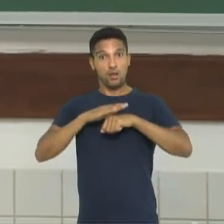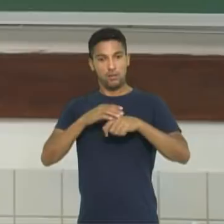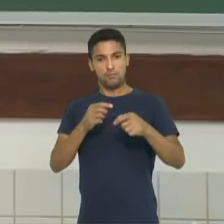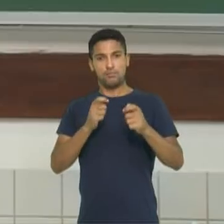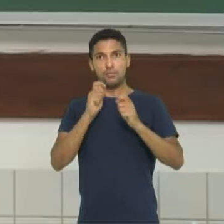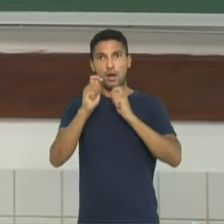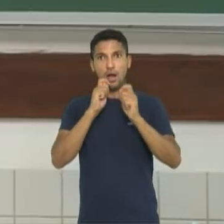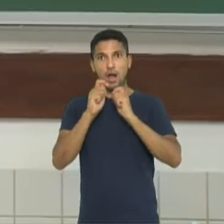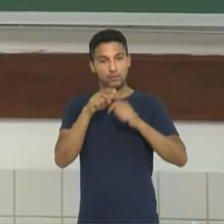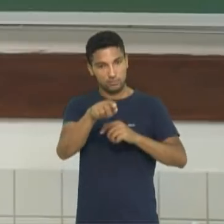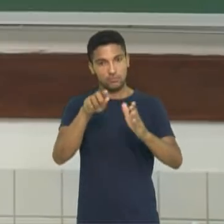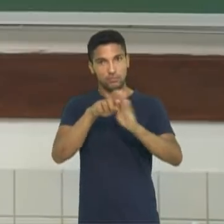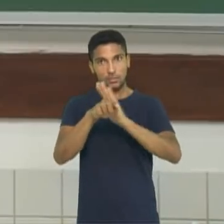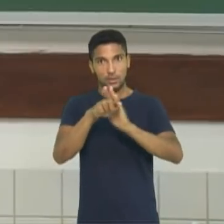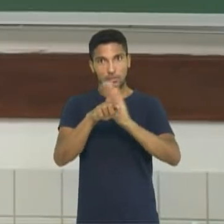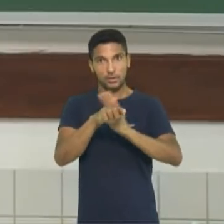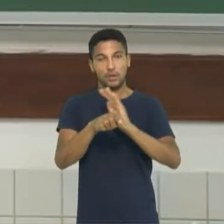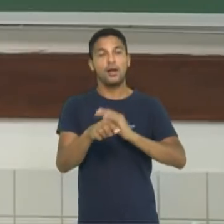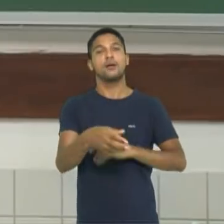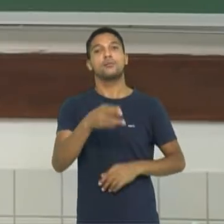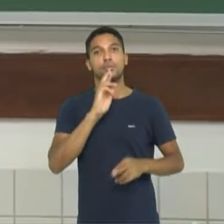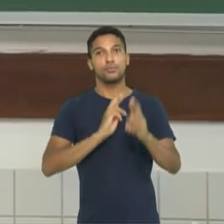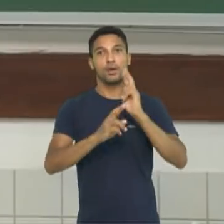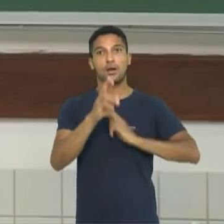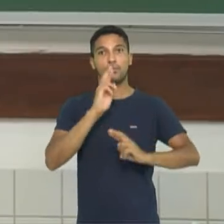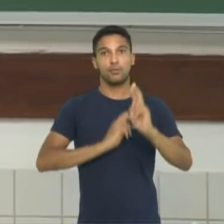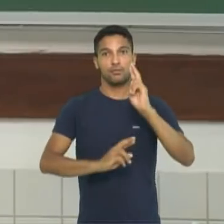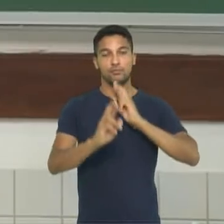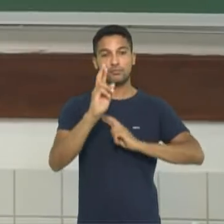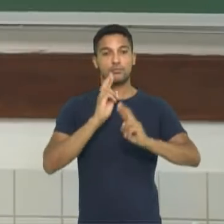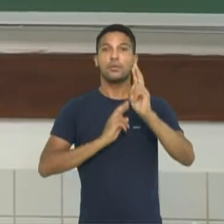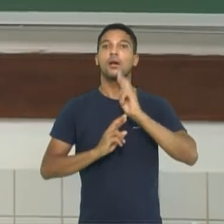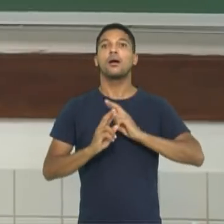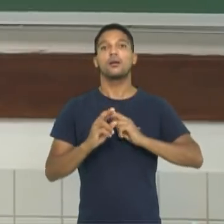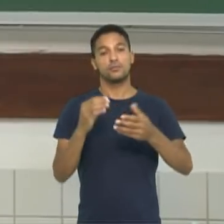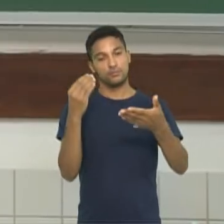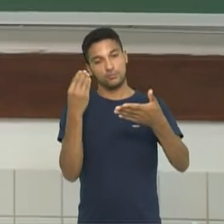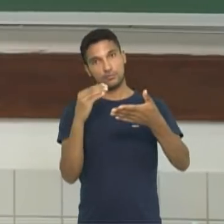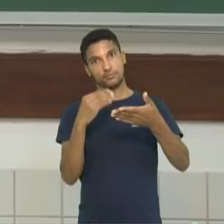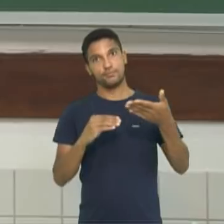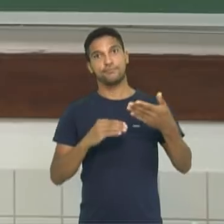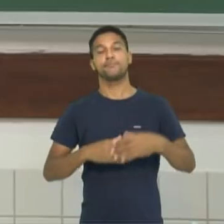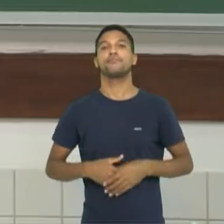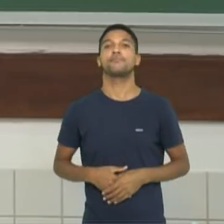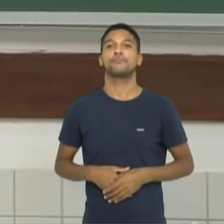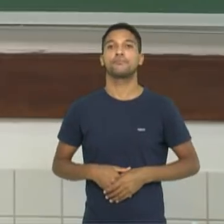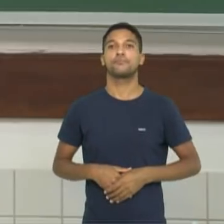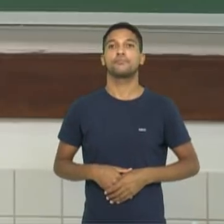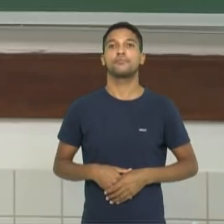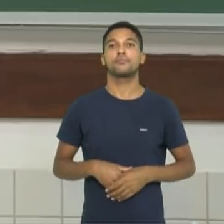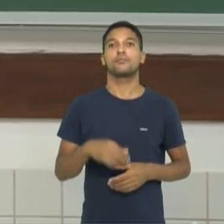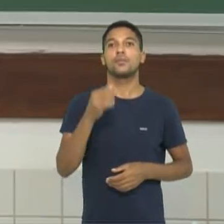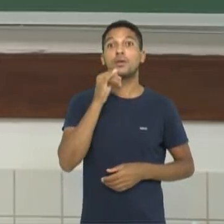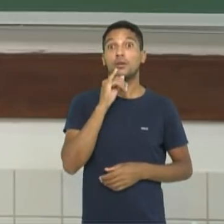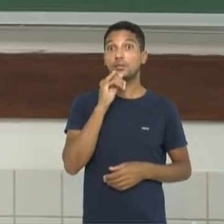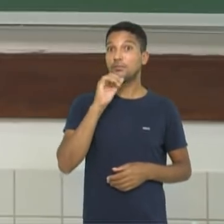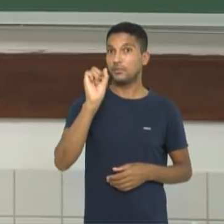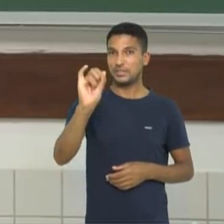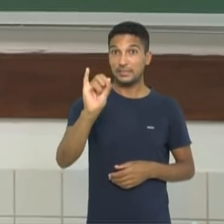há uma reportagem, por exemplo, que aborda a questão do ensino remoto, da educação à distância em período de